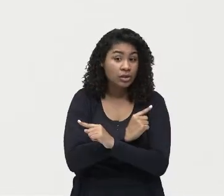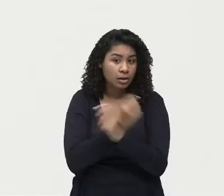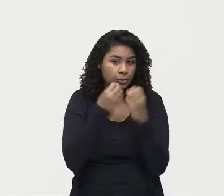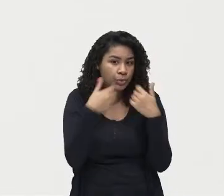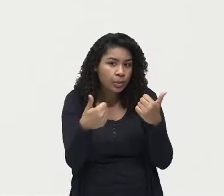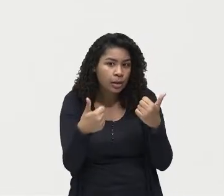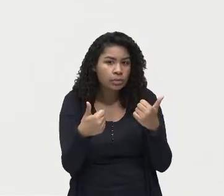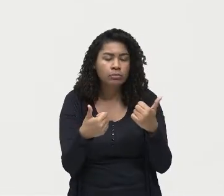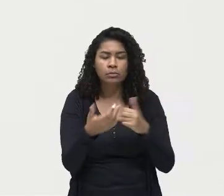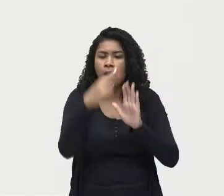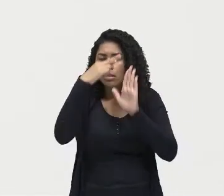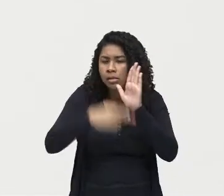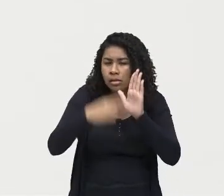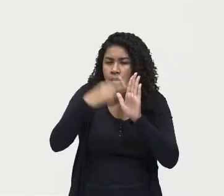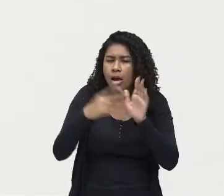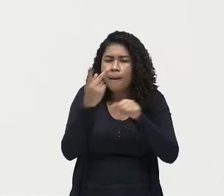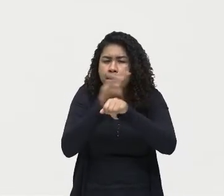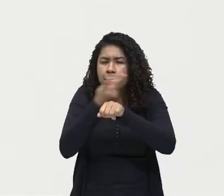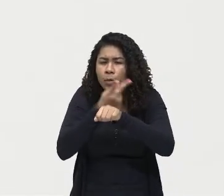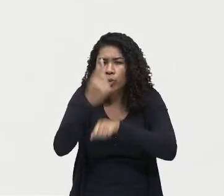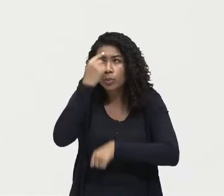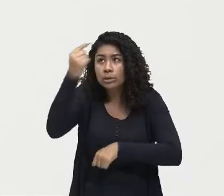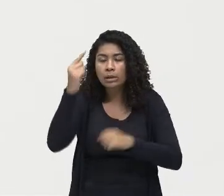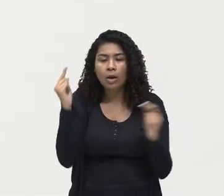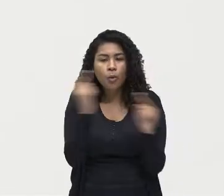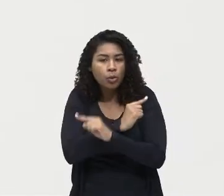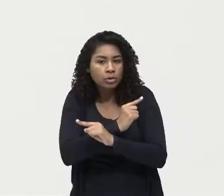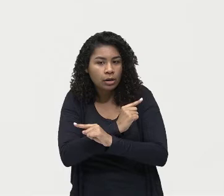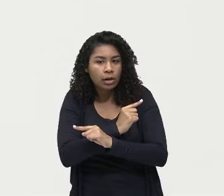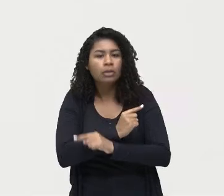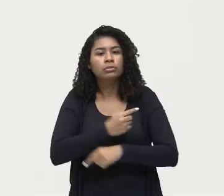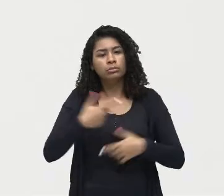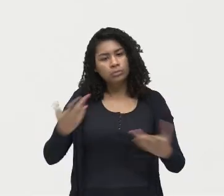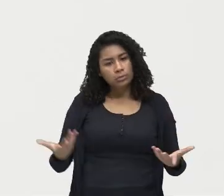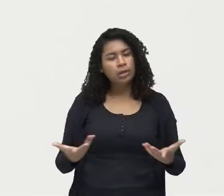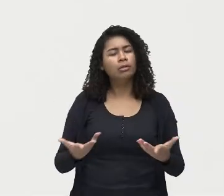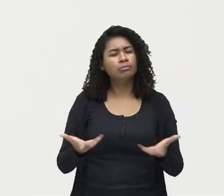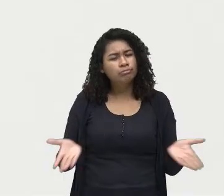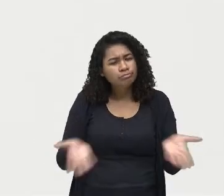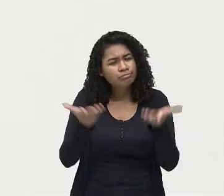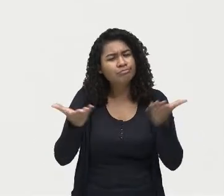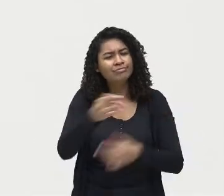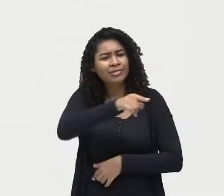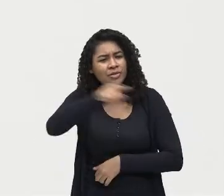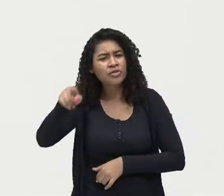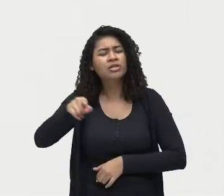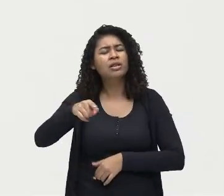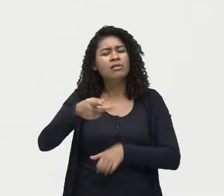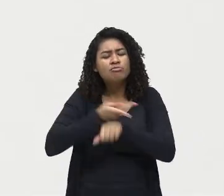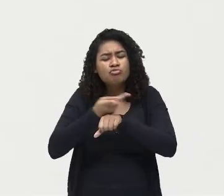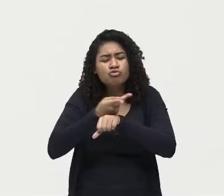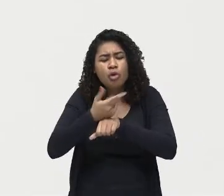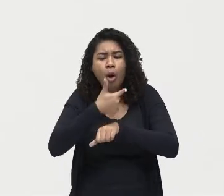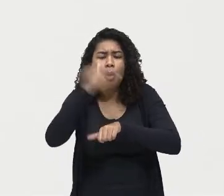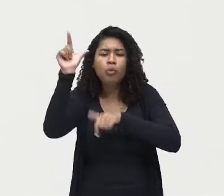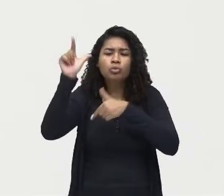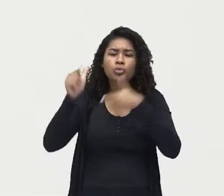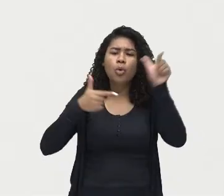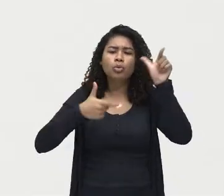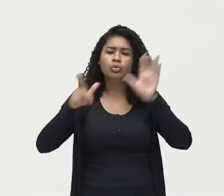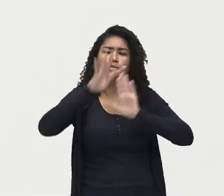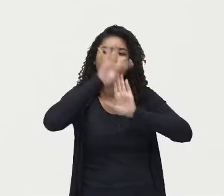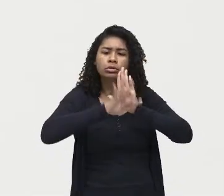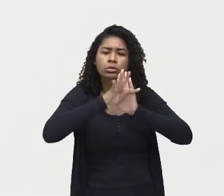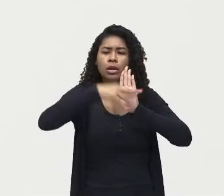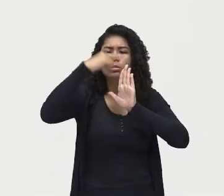texto procurando um fato contrário. Fica também a nossa sugestão para que você busque também, procure outros textos